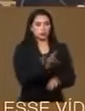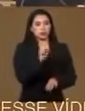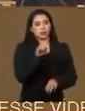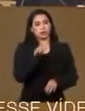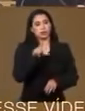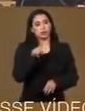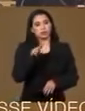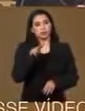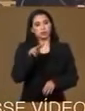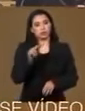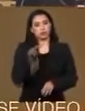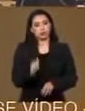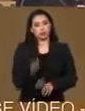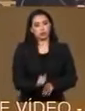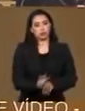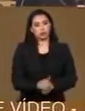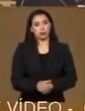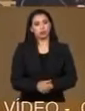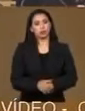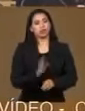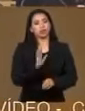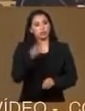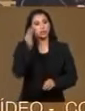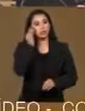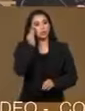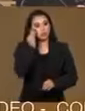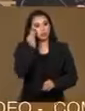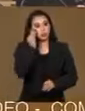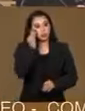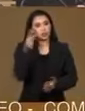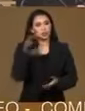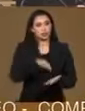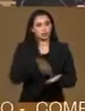como alguém que já tem experiência de ter estado várias vezes nessa tribuna. Meus cumprimentos.